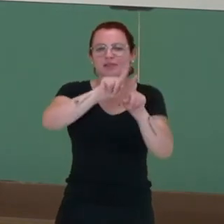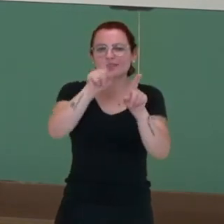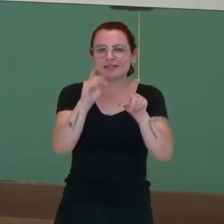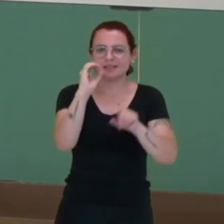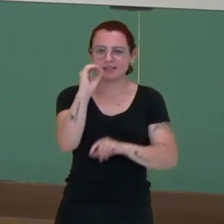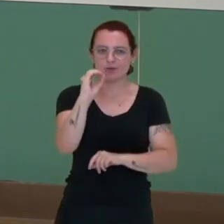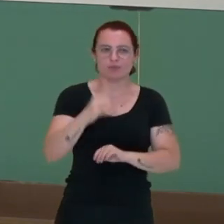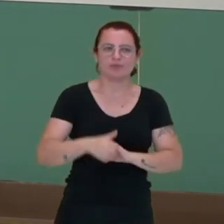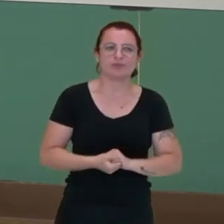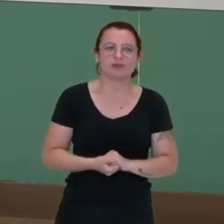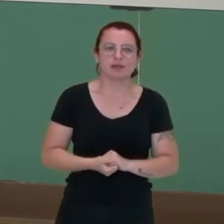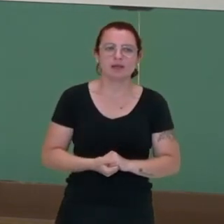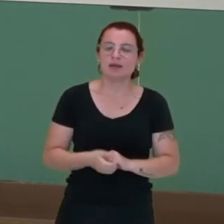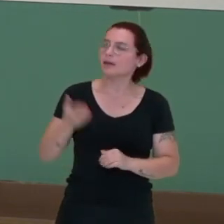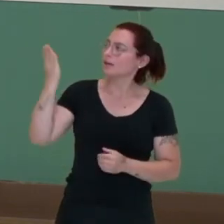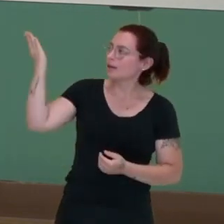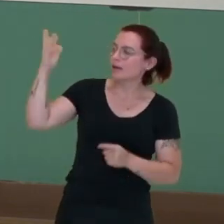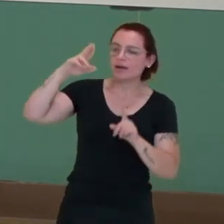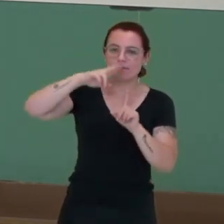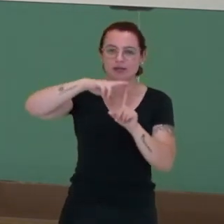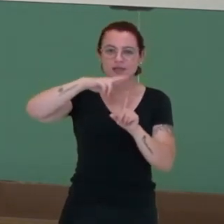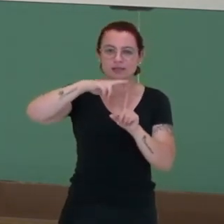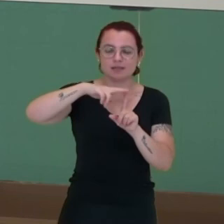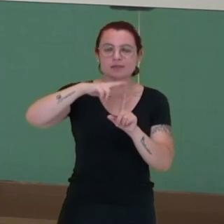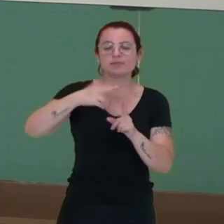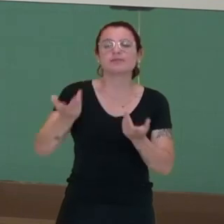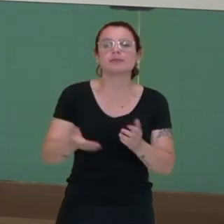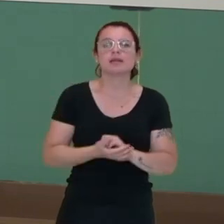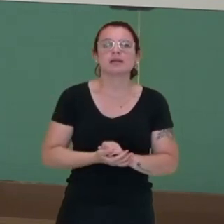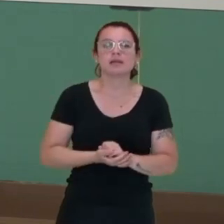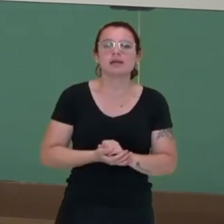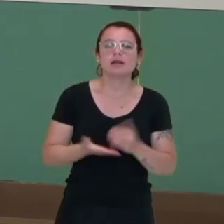zero. Certo? Aqui estão as nossas referências e